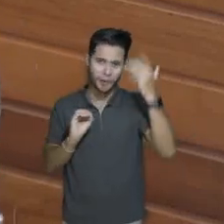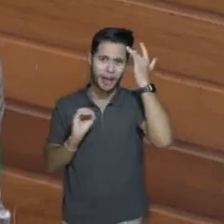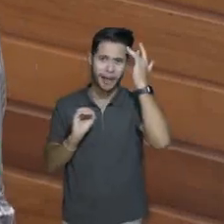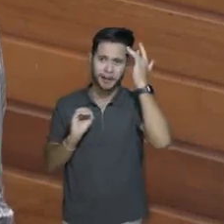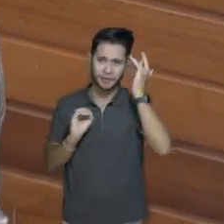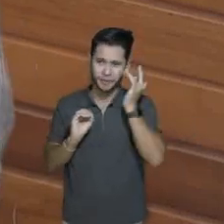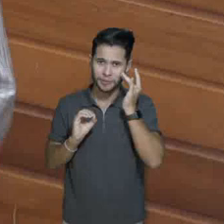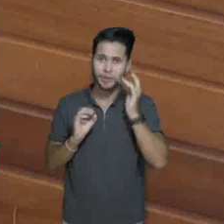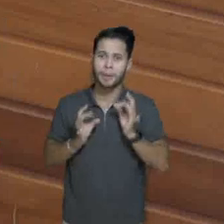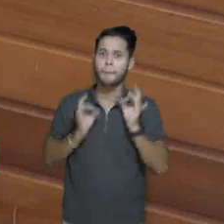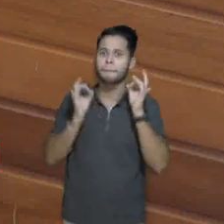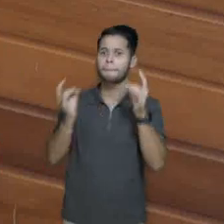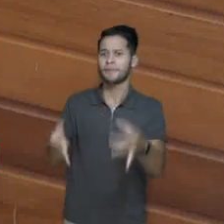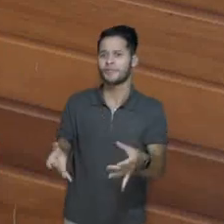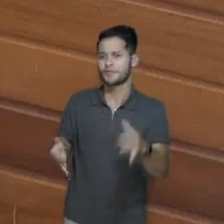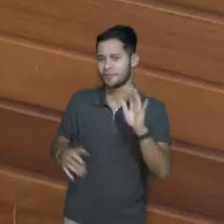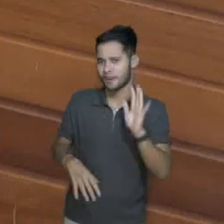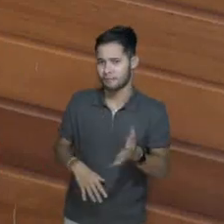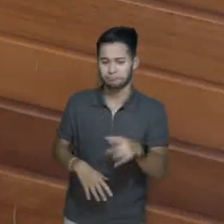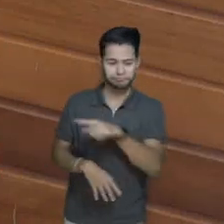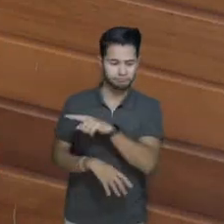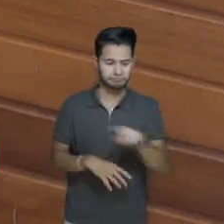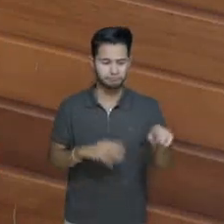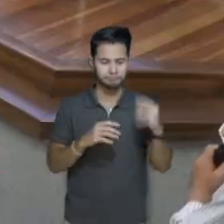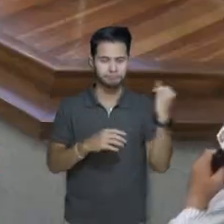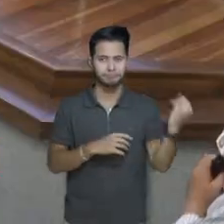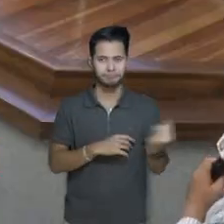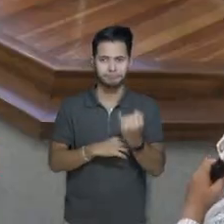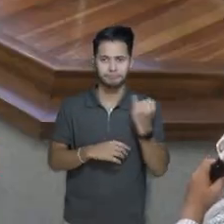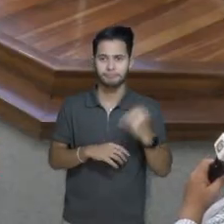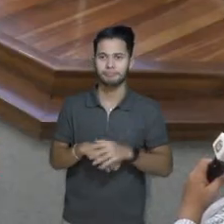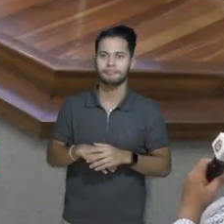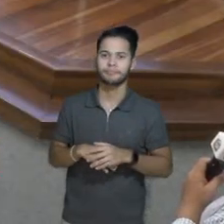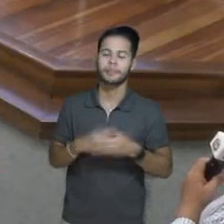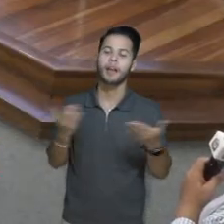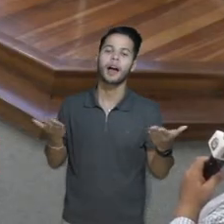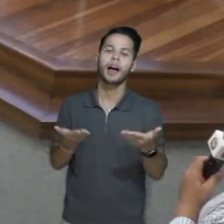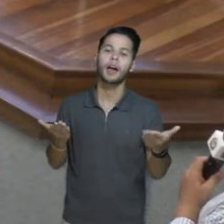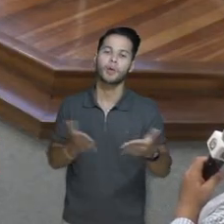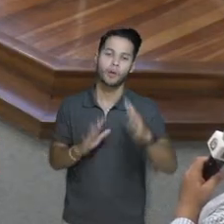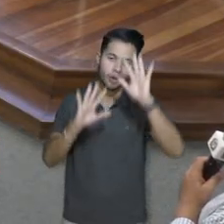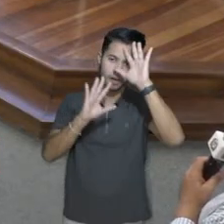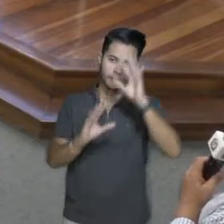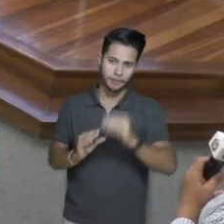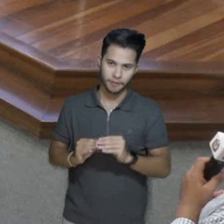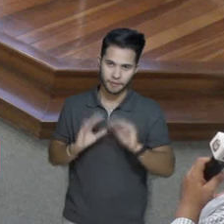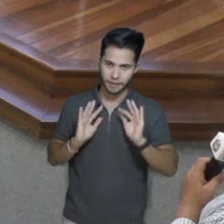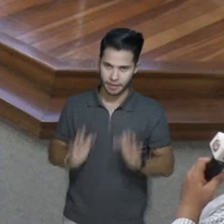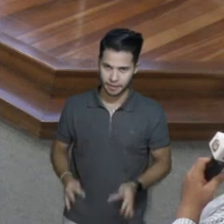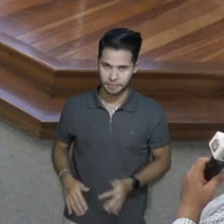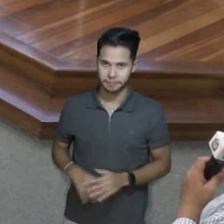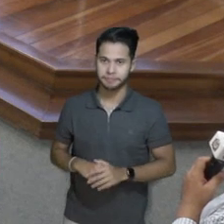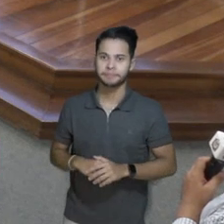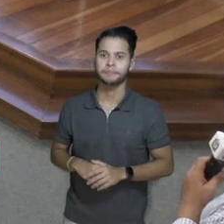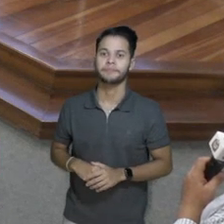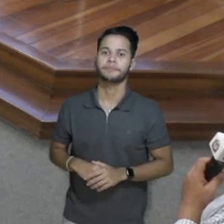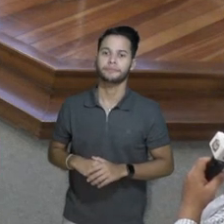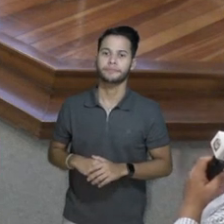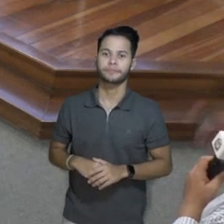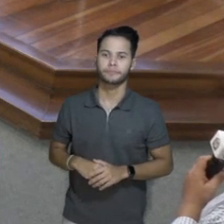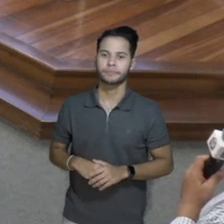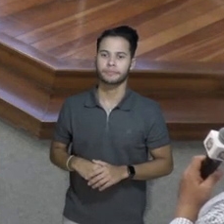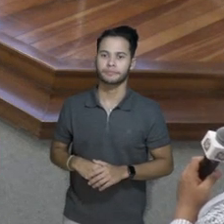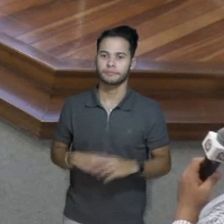aí nesse nesse projeto para finalizar então agora sim e há muito que dizer há